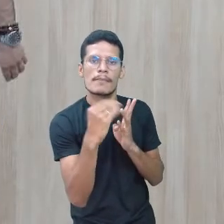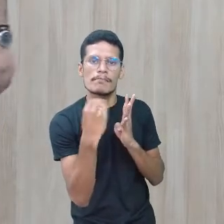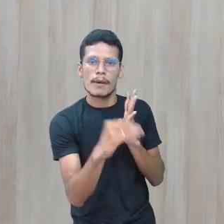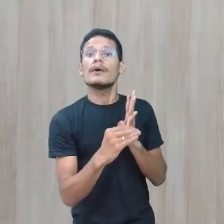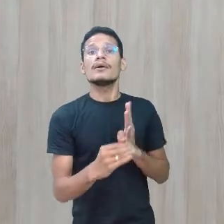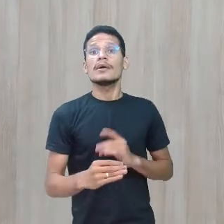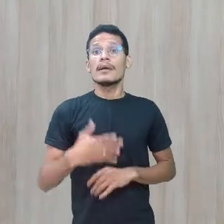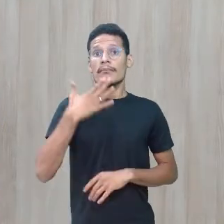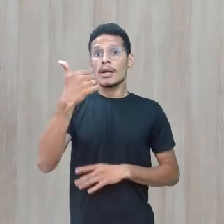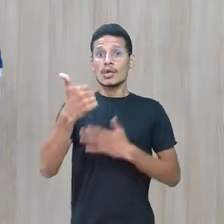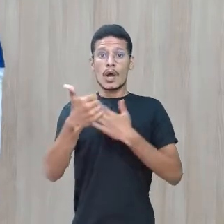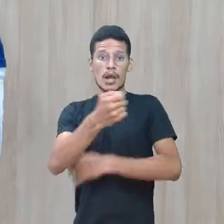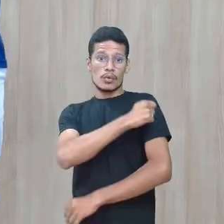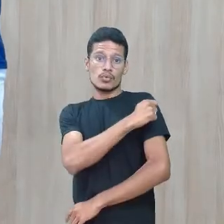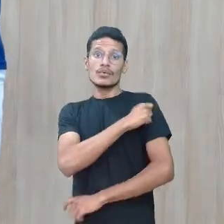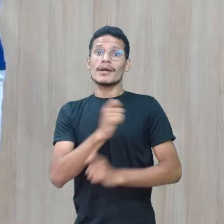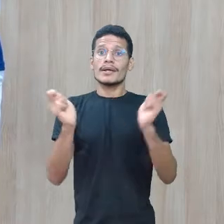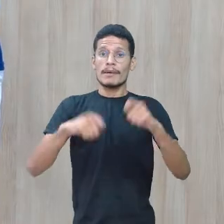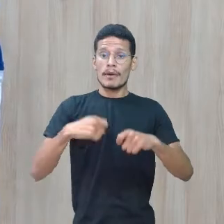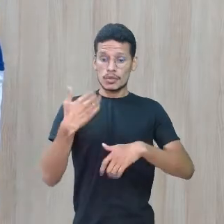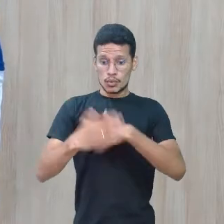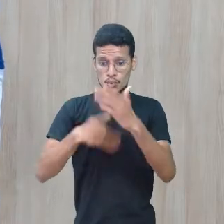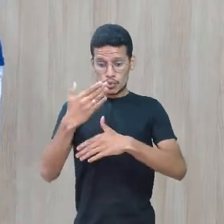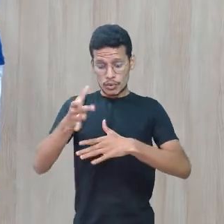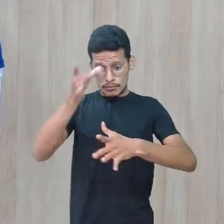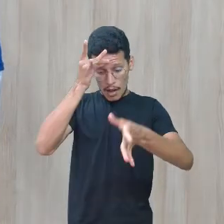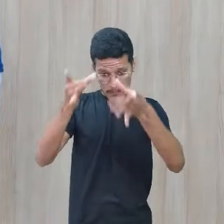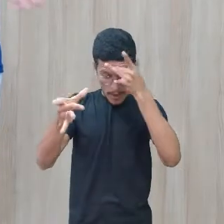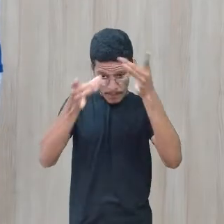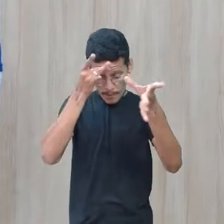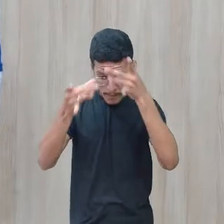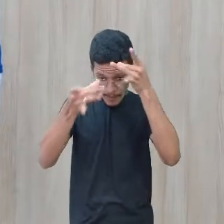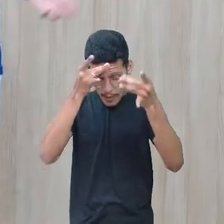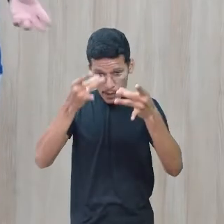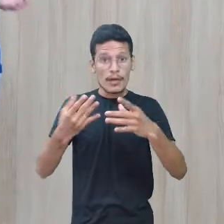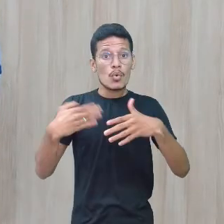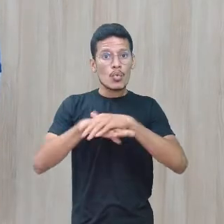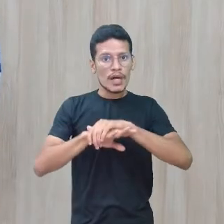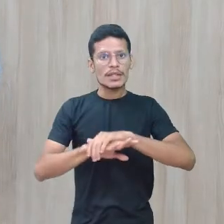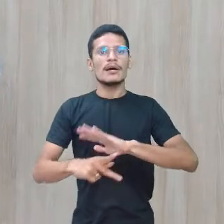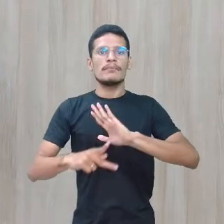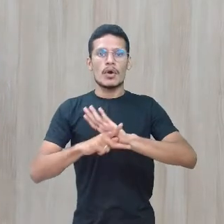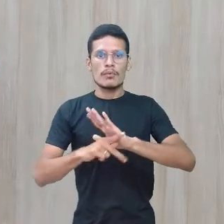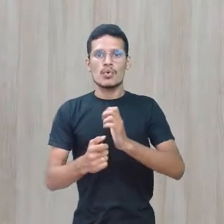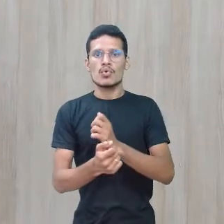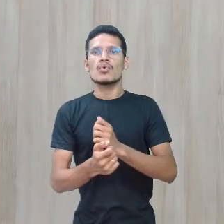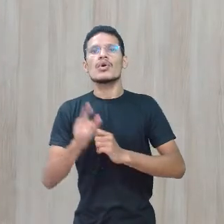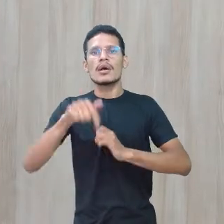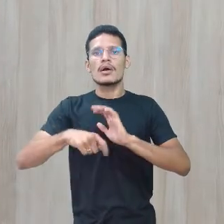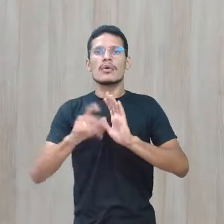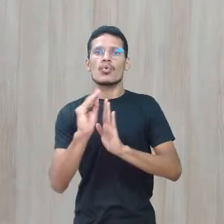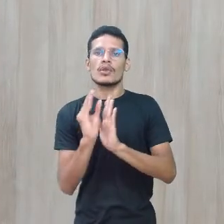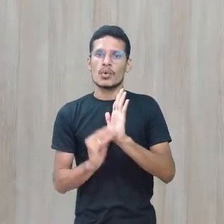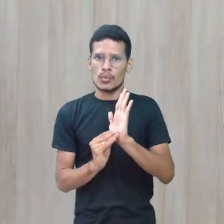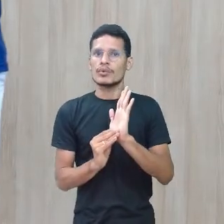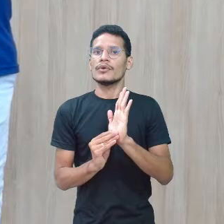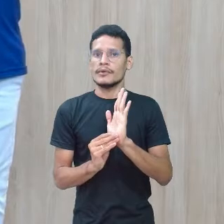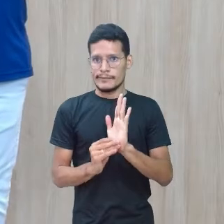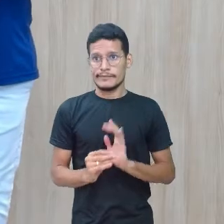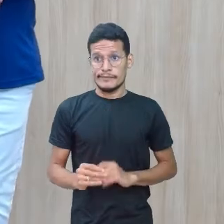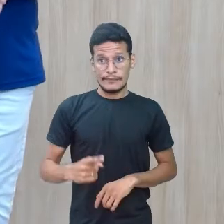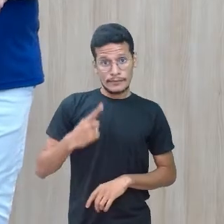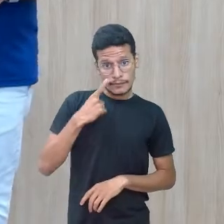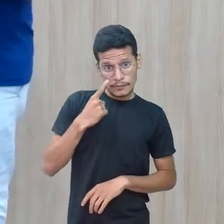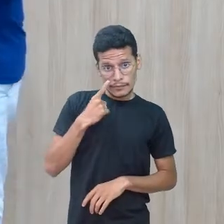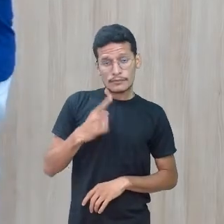dessa perspectiva, era aquele que conseguisse gravar, né, decorar a maior quantidade, né, de conteúdos, né? Então,